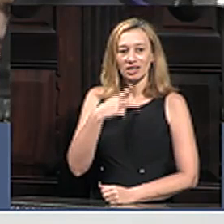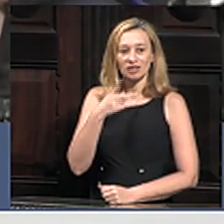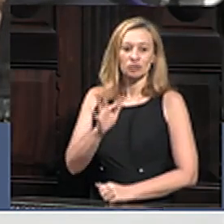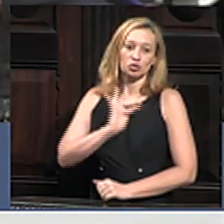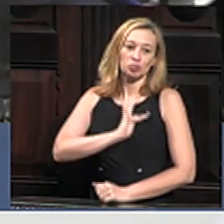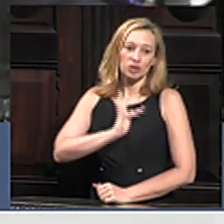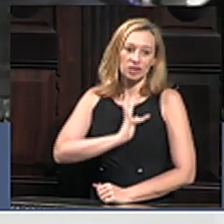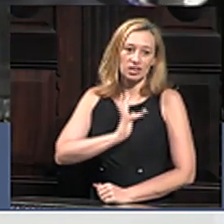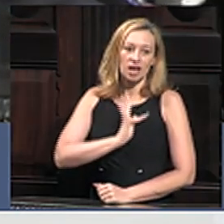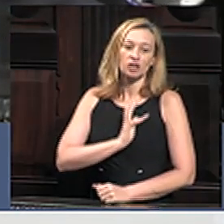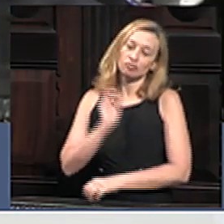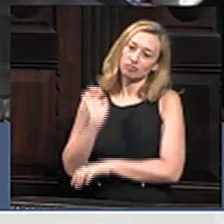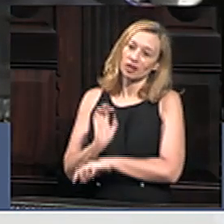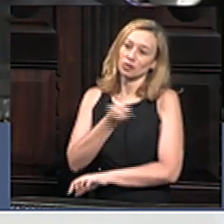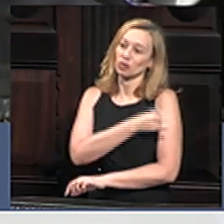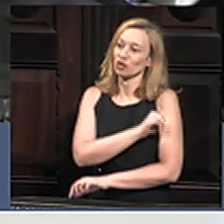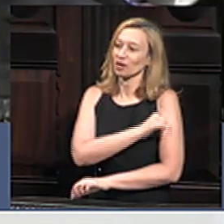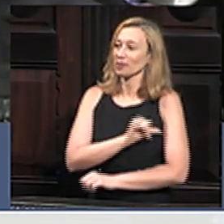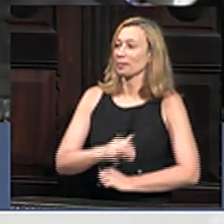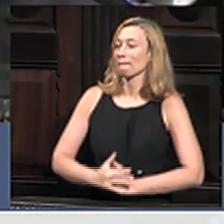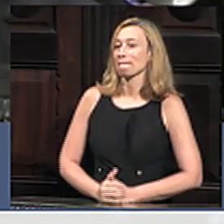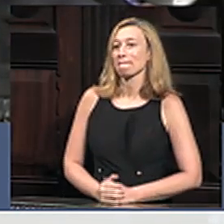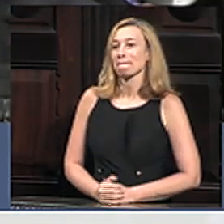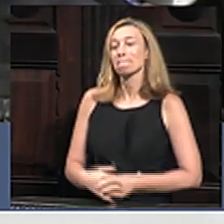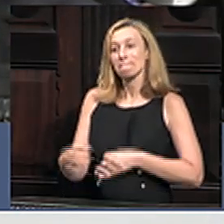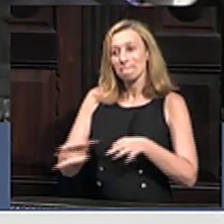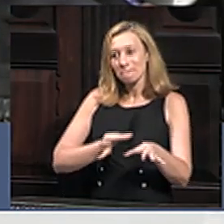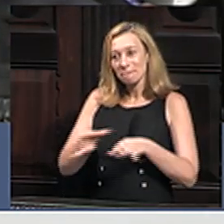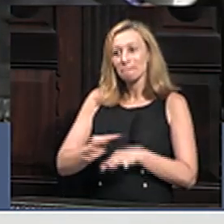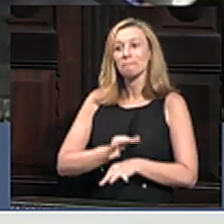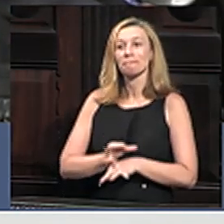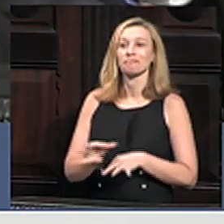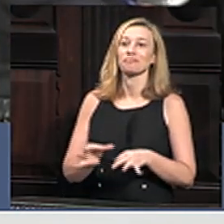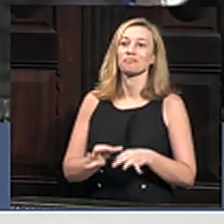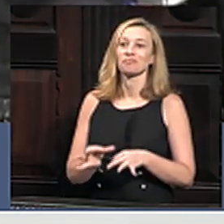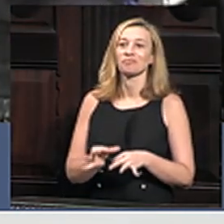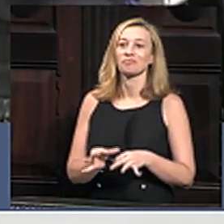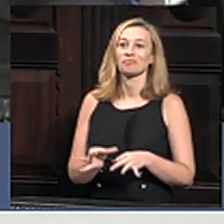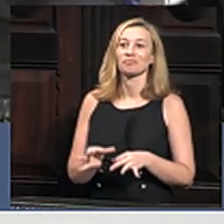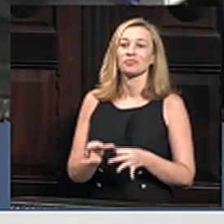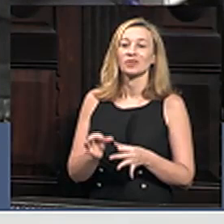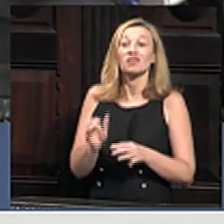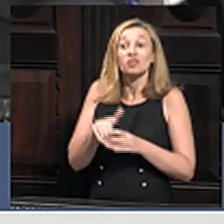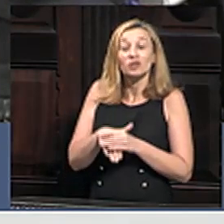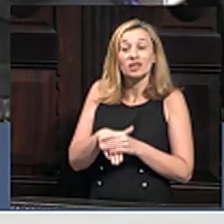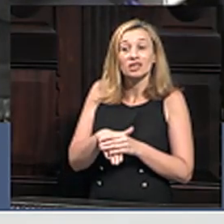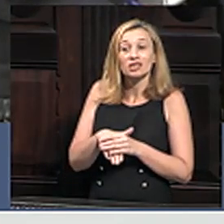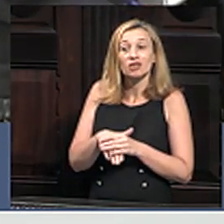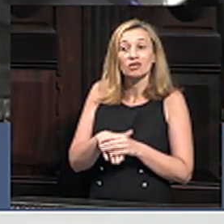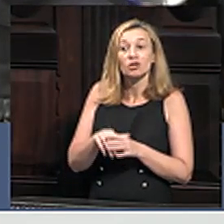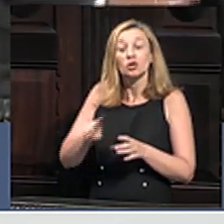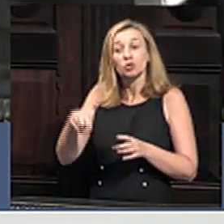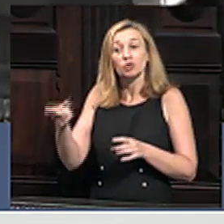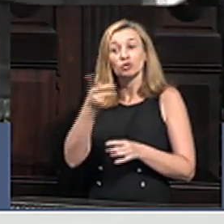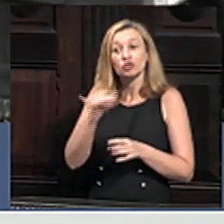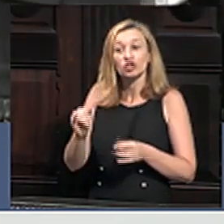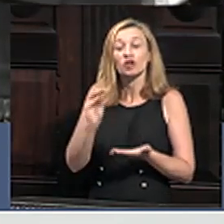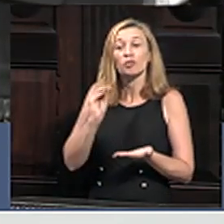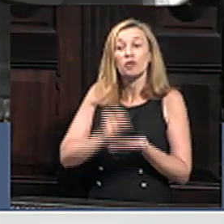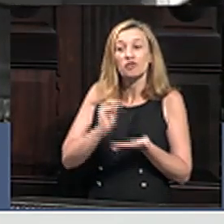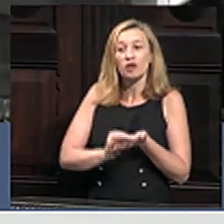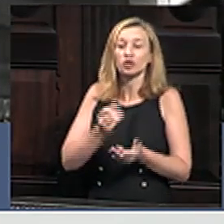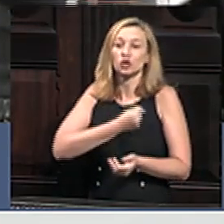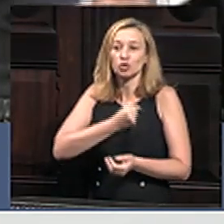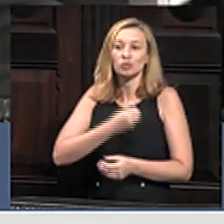do Estado do Rio de Janeiro. Como o projeto está em votação, fica adiada a votação por falta de